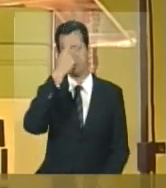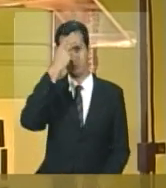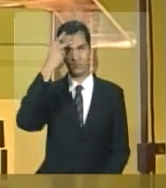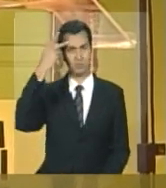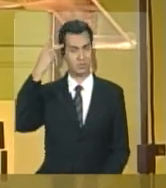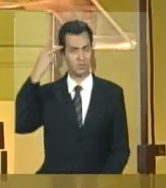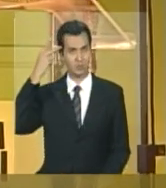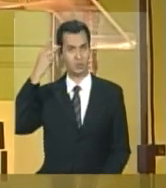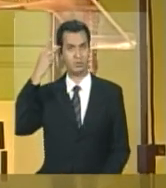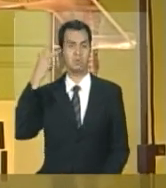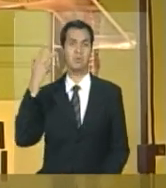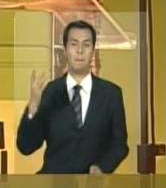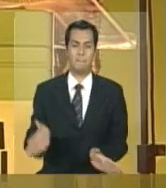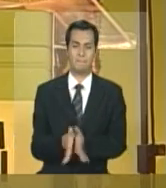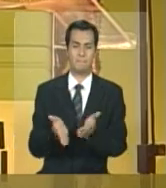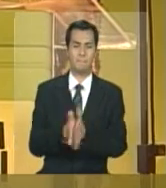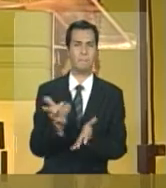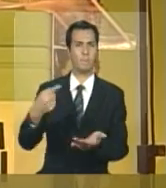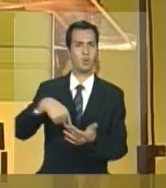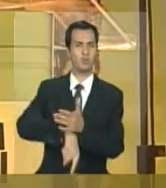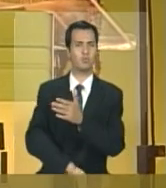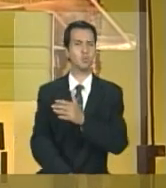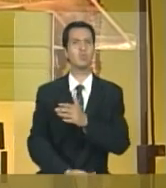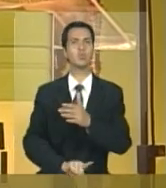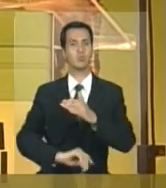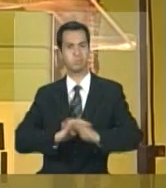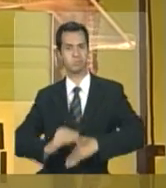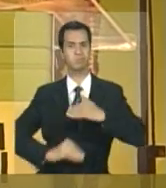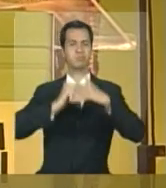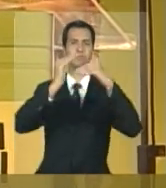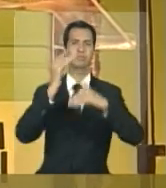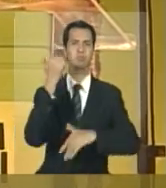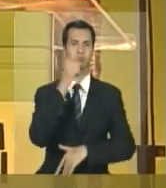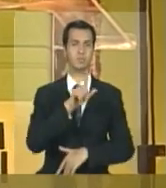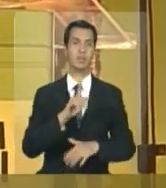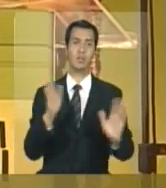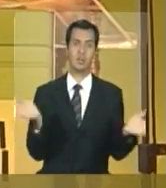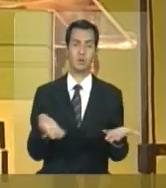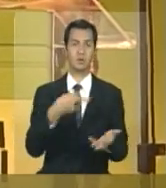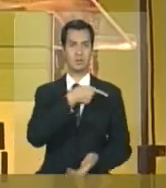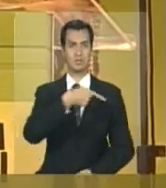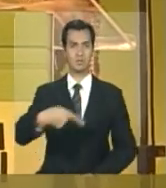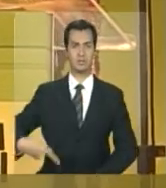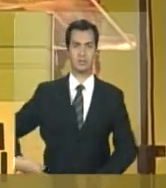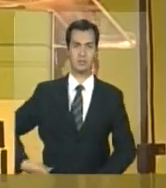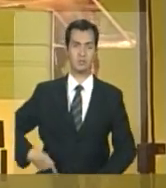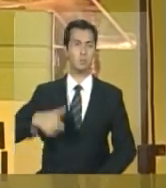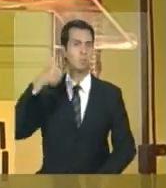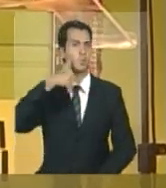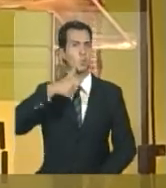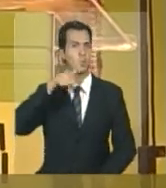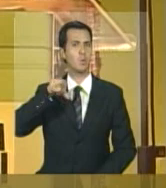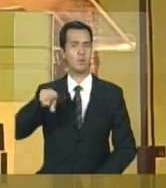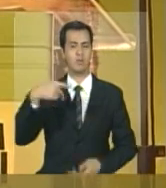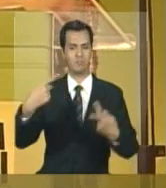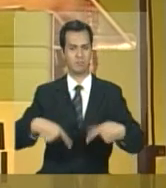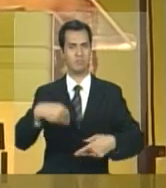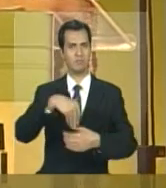extrema pobreza. Isso não é qualquer coisa sobre a égide da presidência de uma mulher do